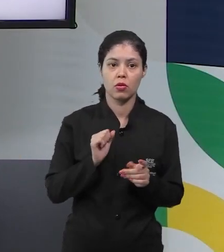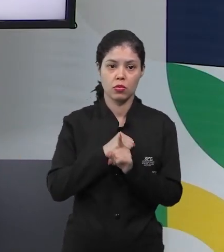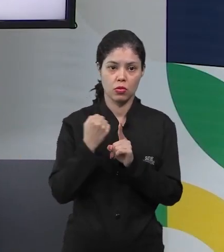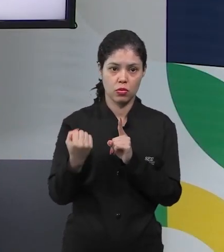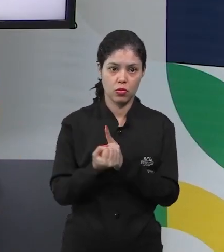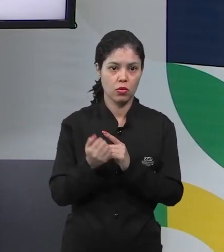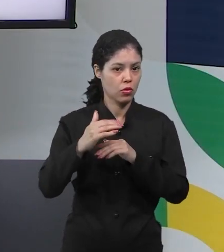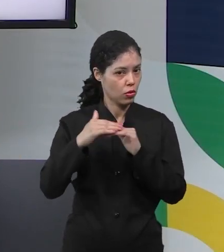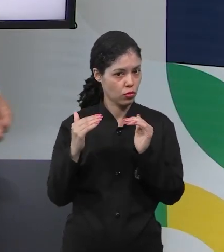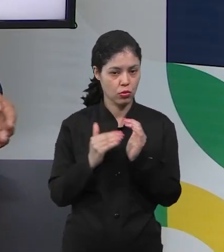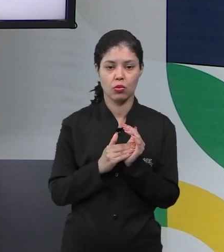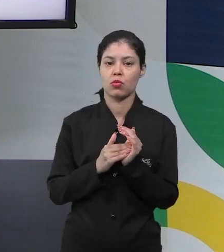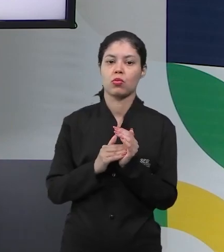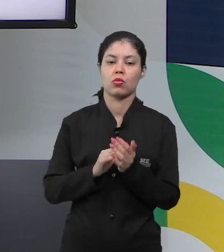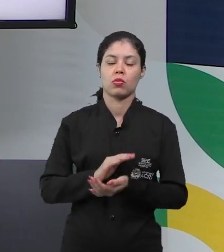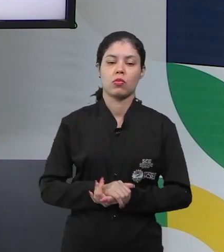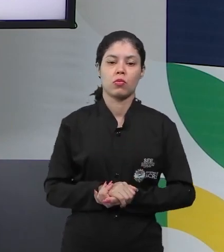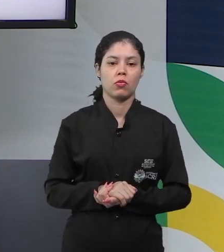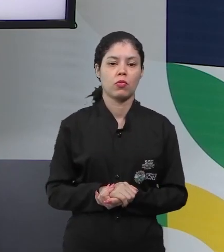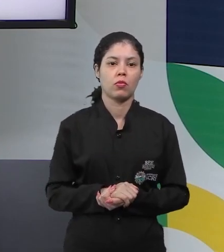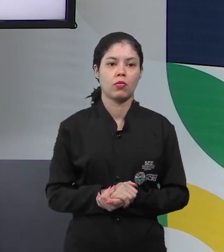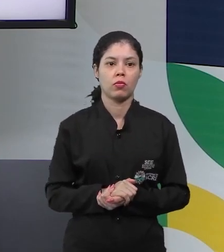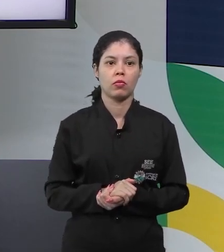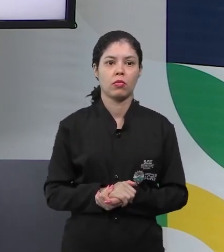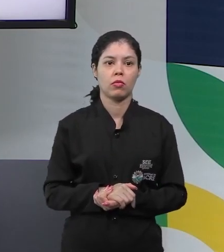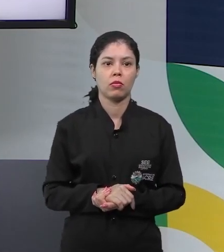social, de todos os tipos de ambientes.